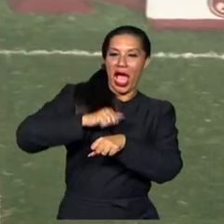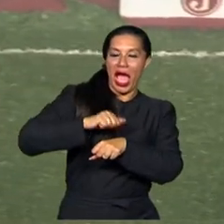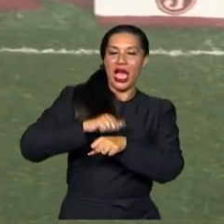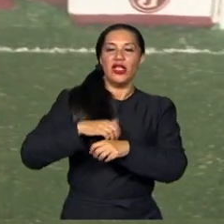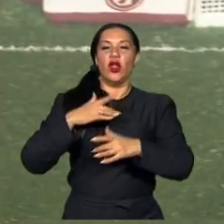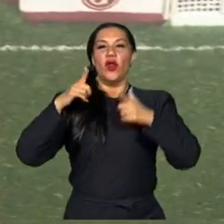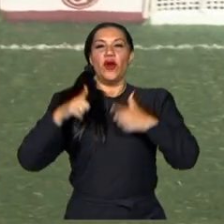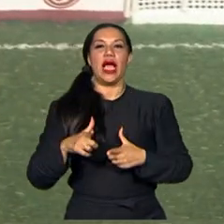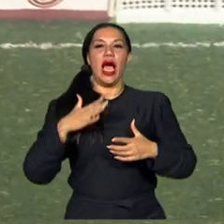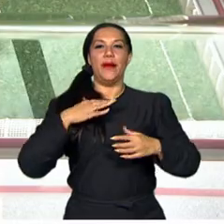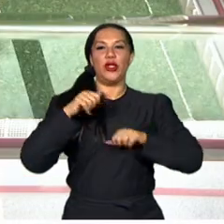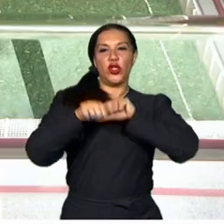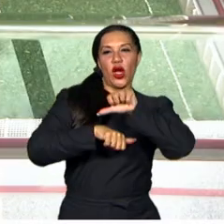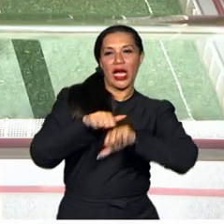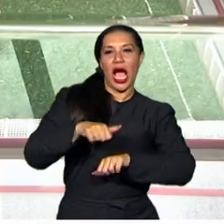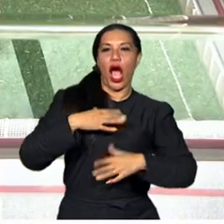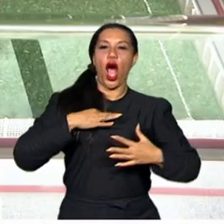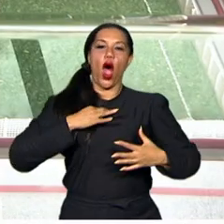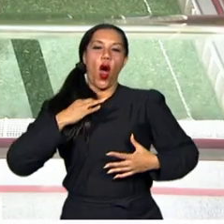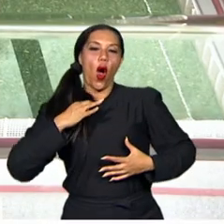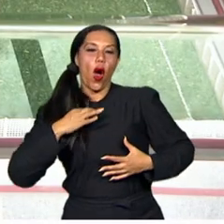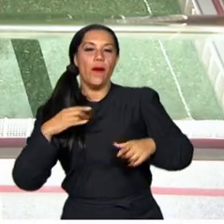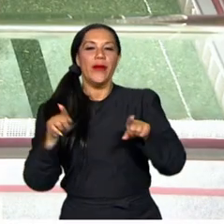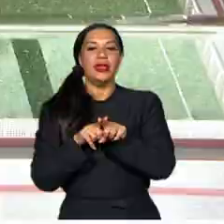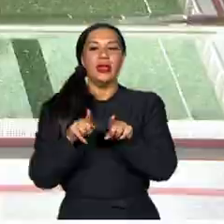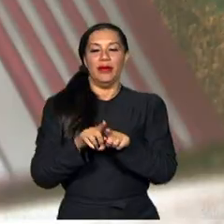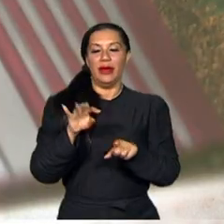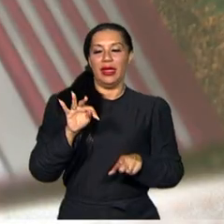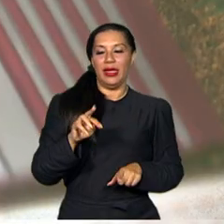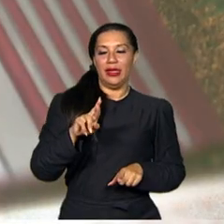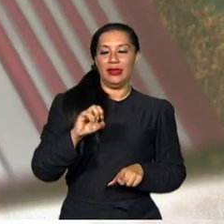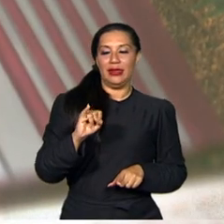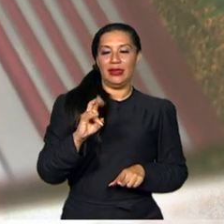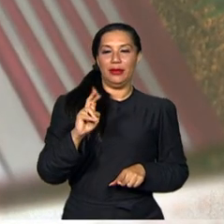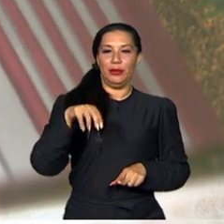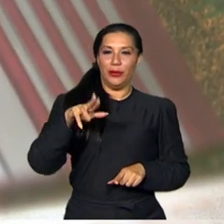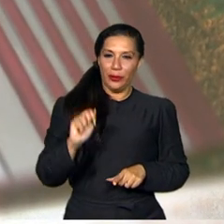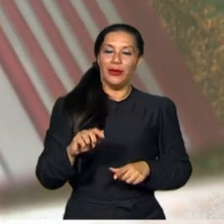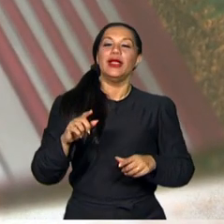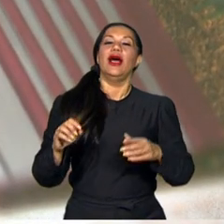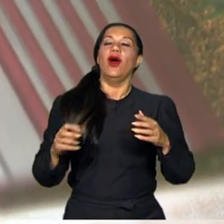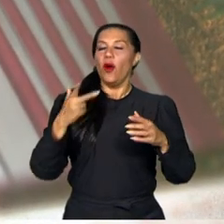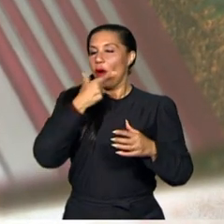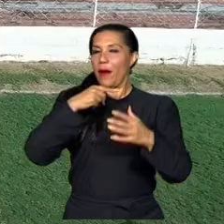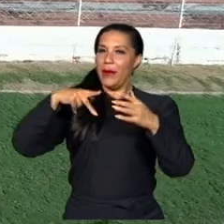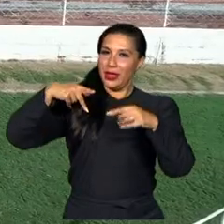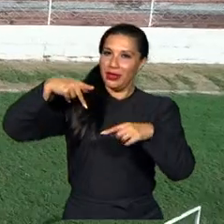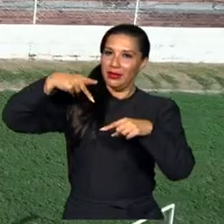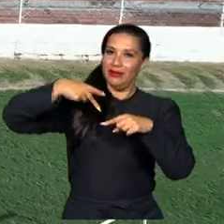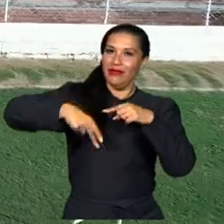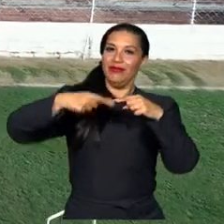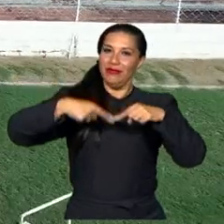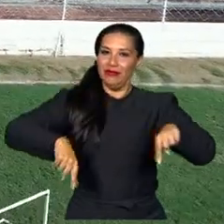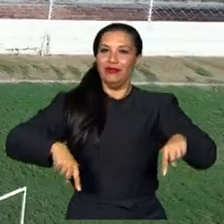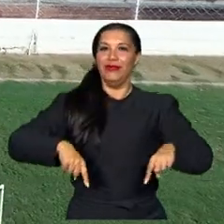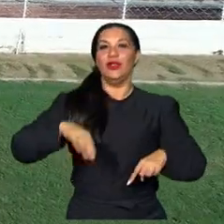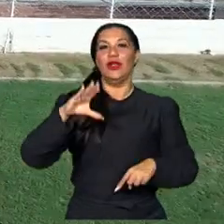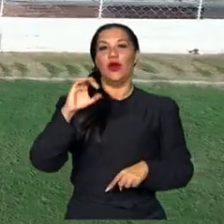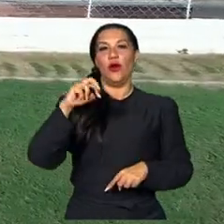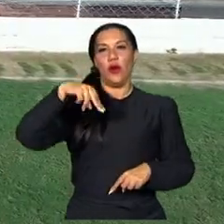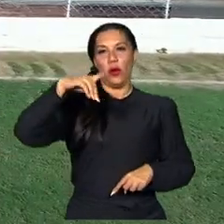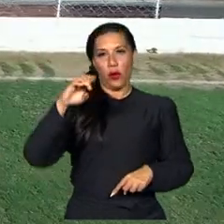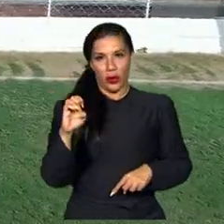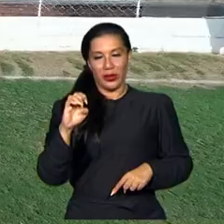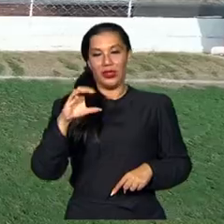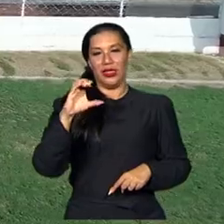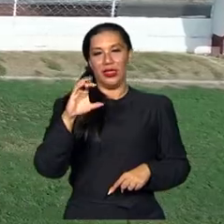vestiários e tribuna, inclusive com o nome do seu fundador, Conde Rodolfo Crespi. Esse mesmo estádio,